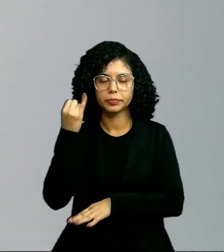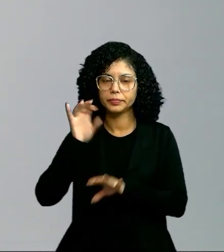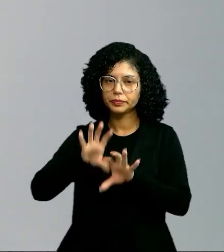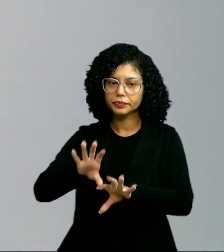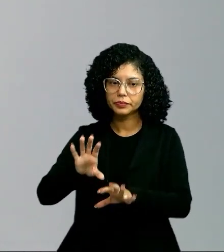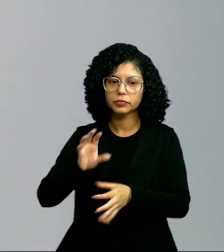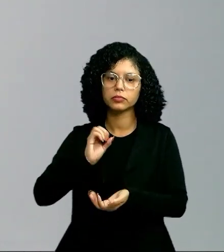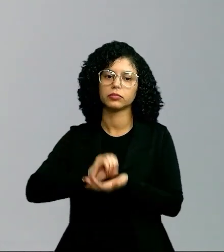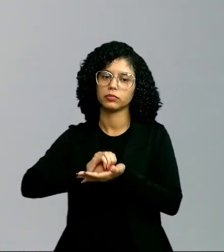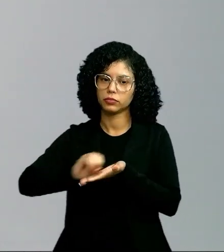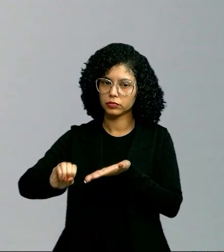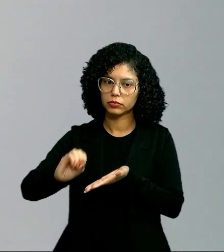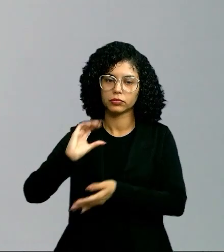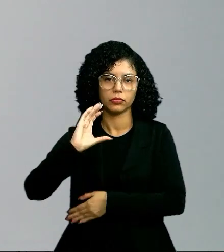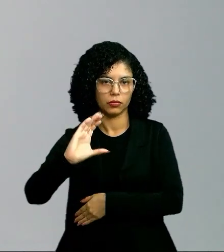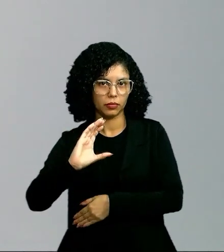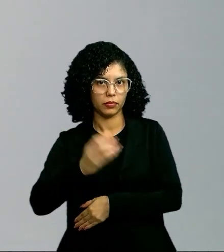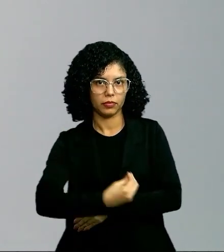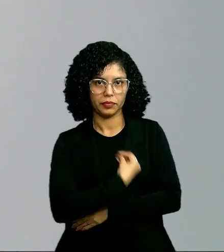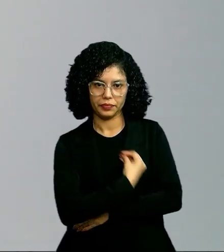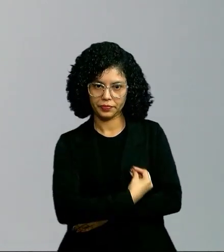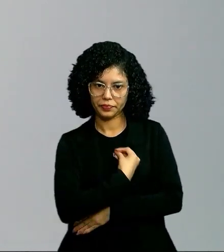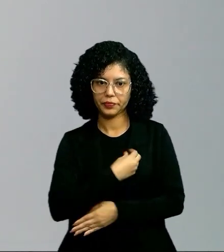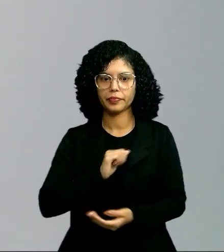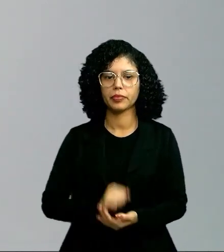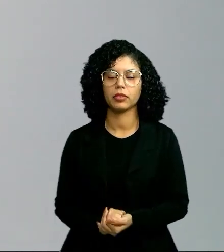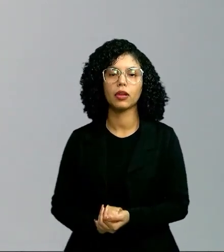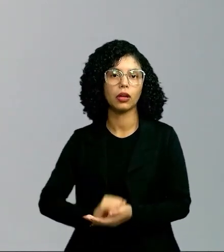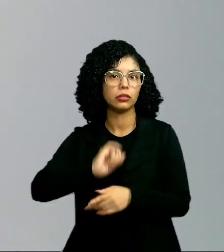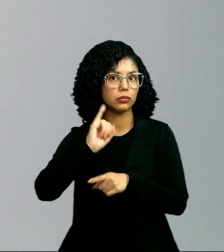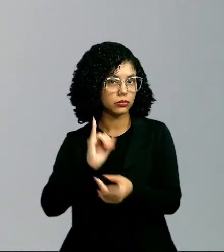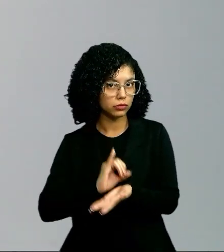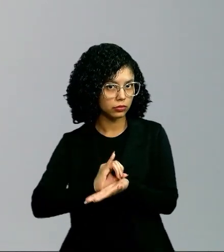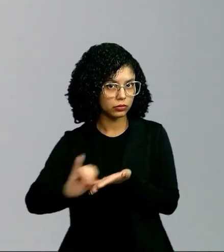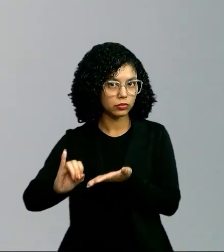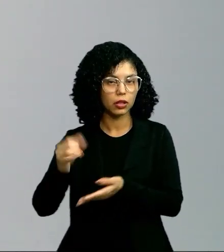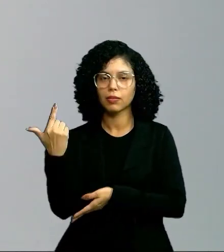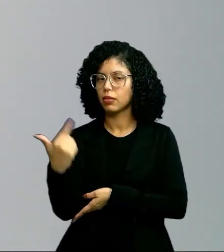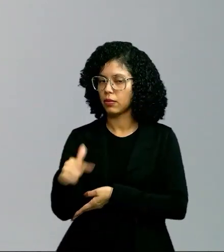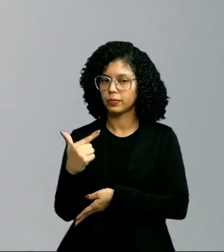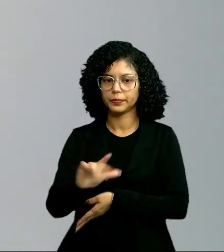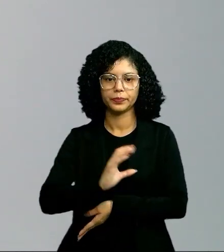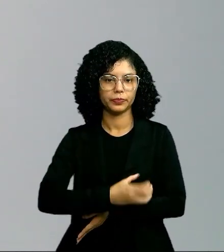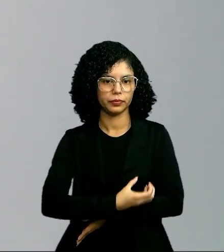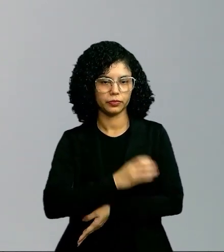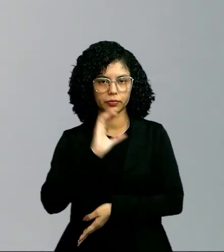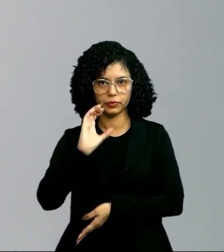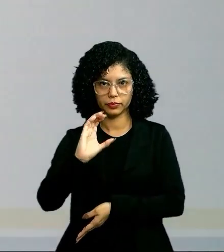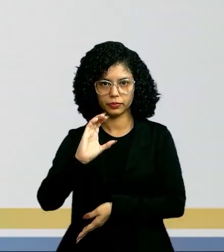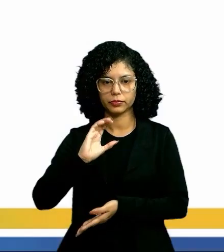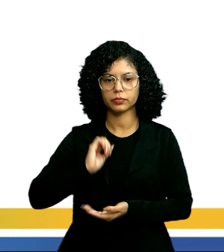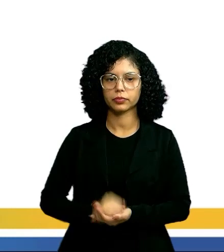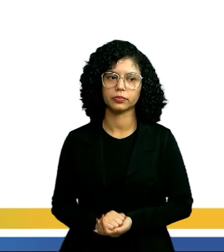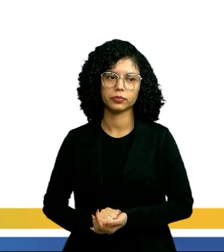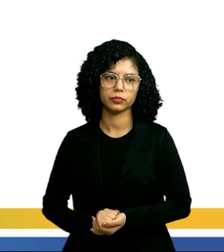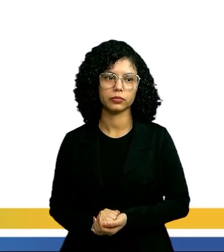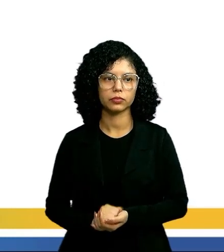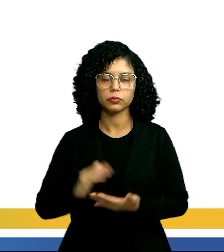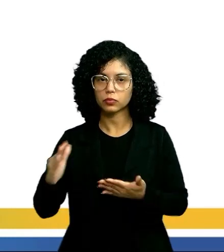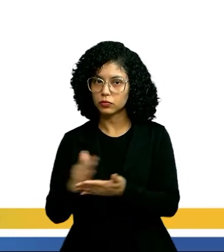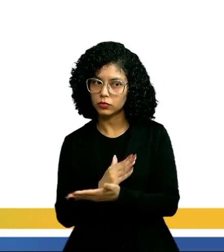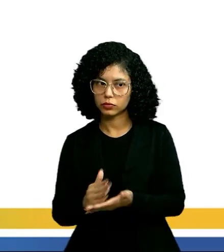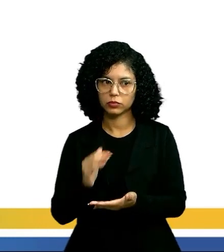essa, compostos orgânicos têm que ter átomo de carbono e inorgânico não tem átomos de carbono. Com